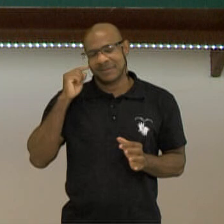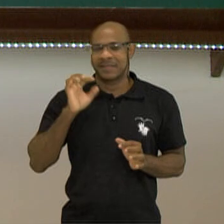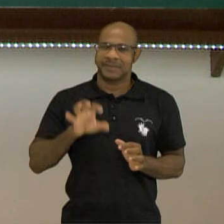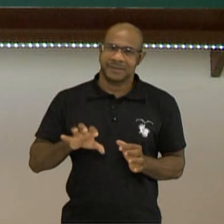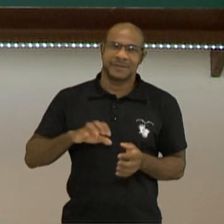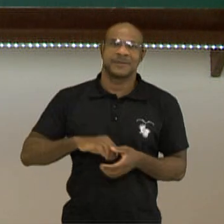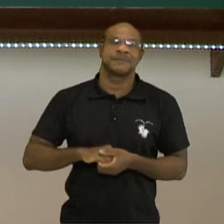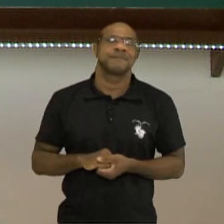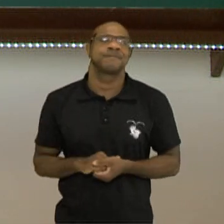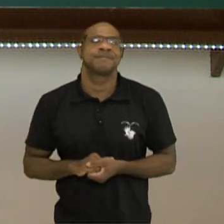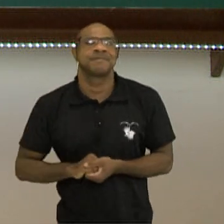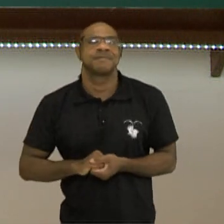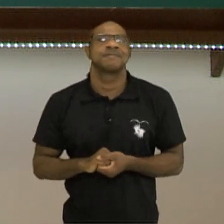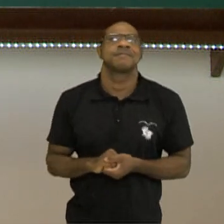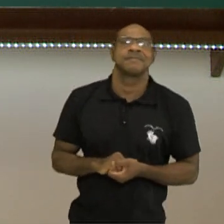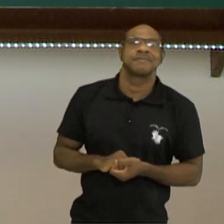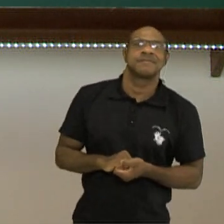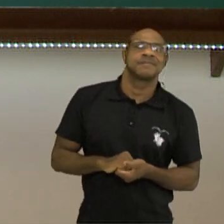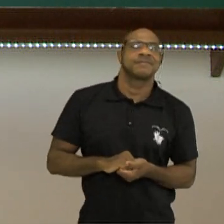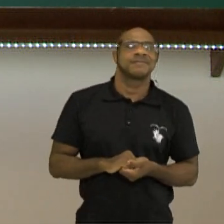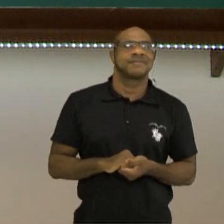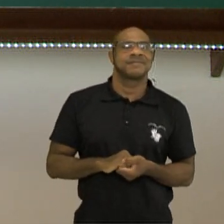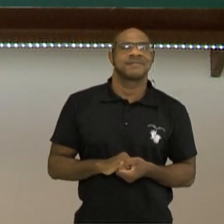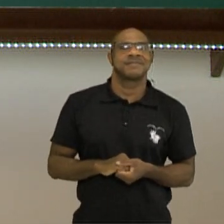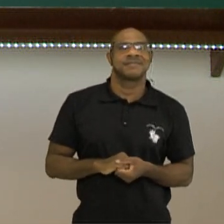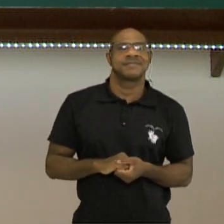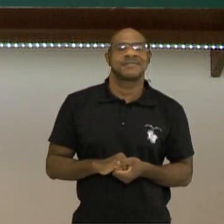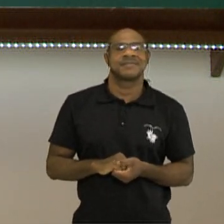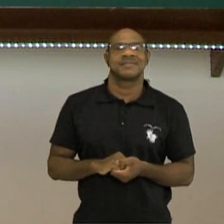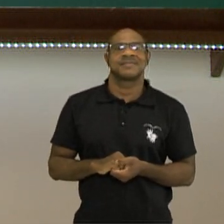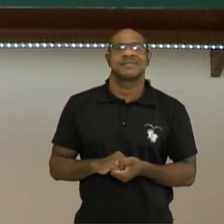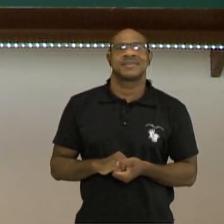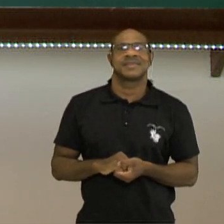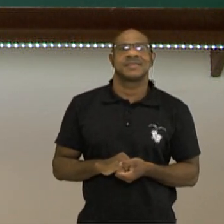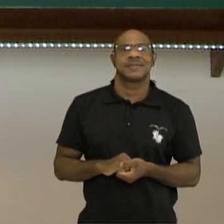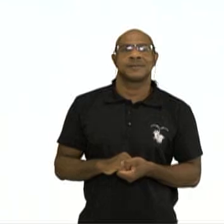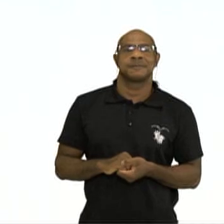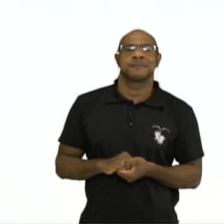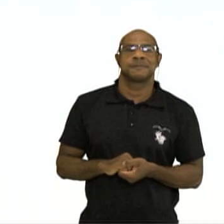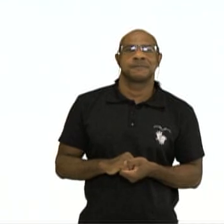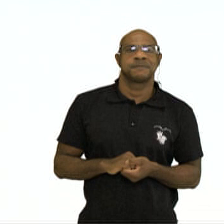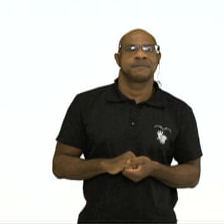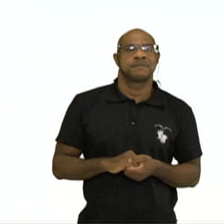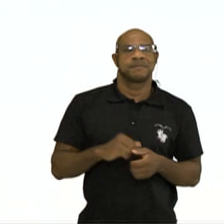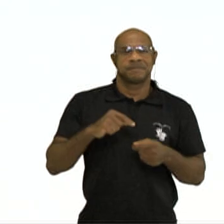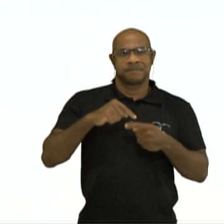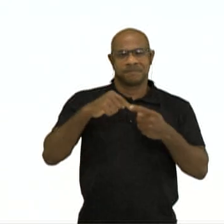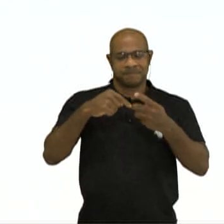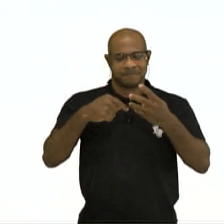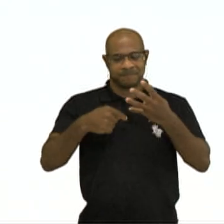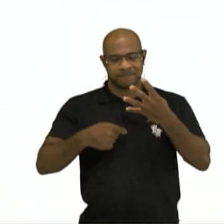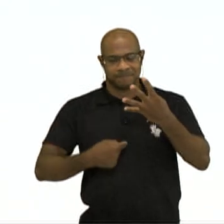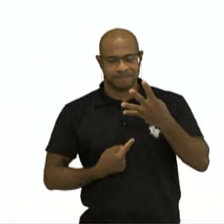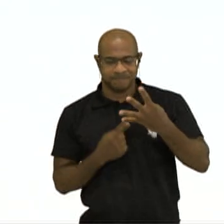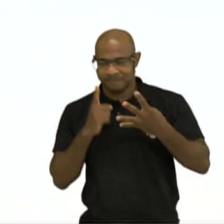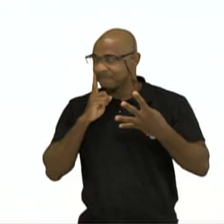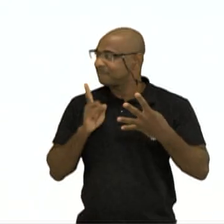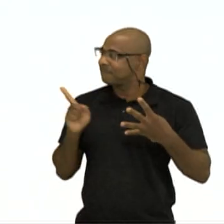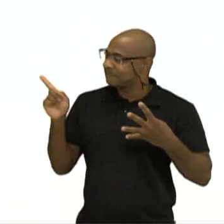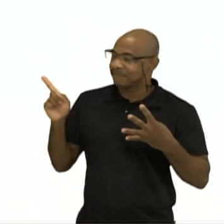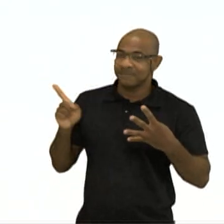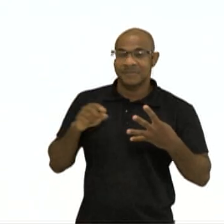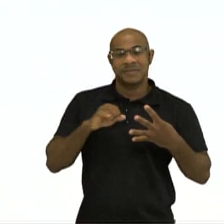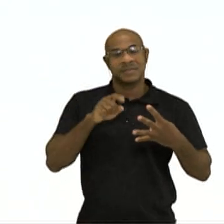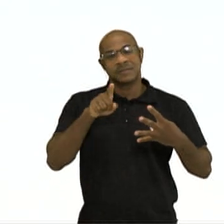An exchange program, the ultimate get-a-get, fame, a YouTuber career. Então, vai que